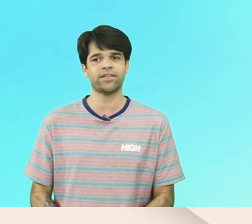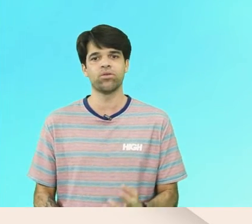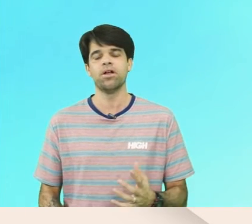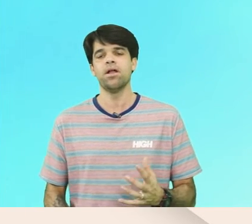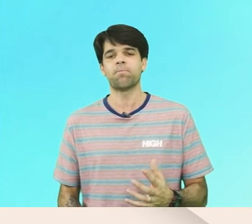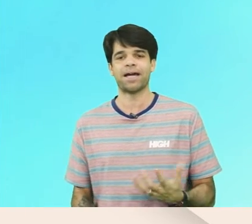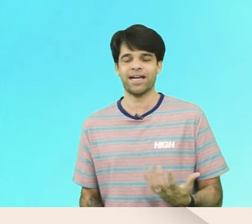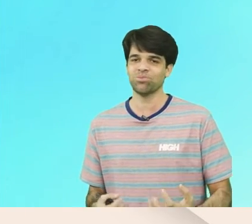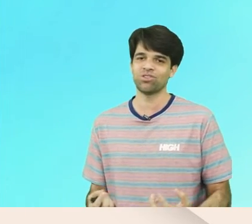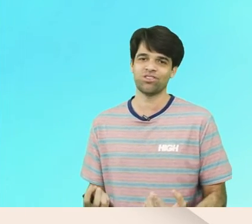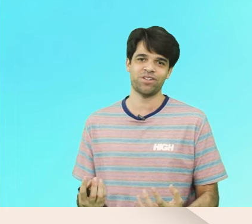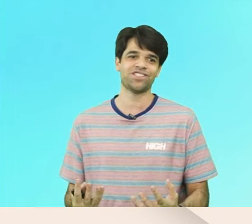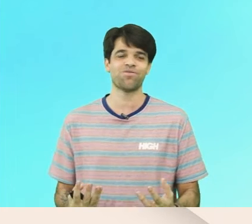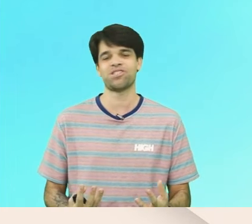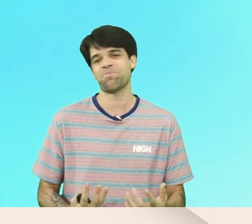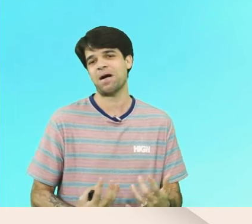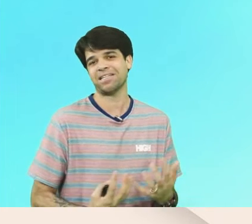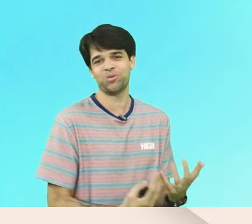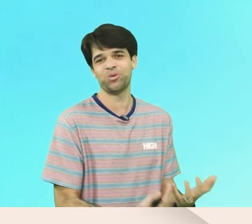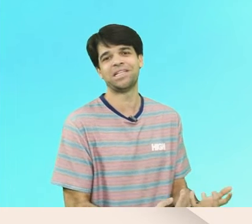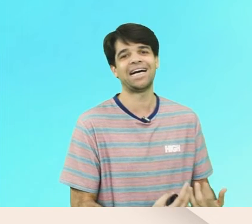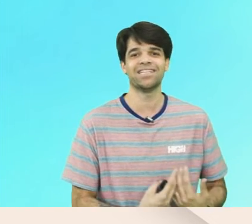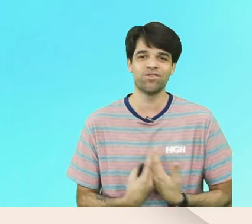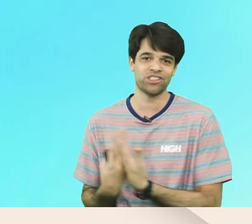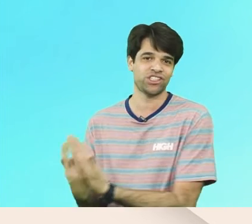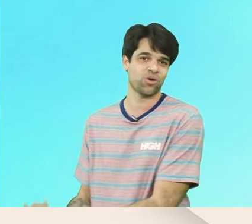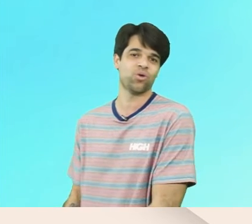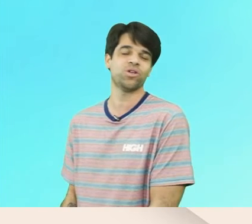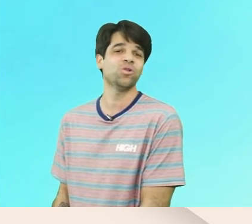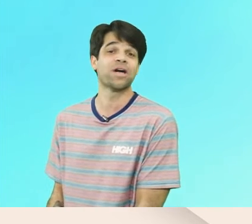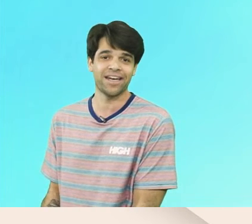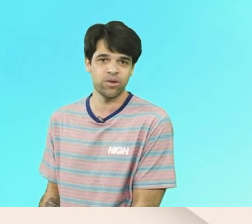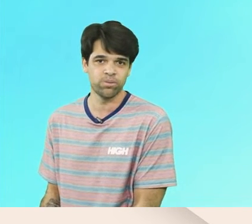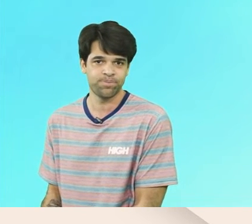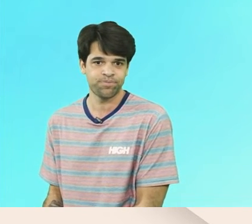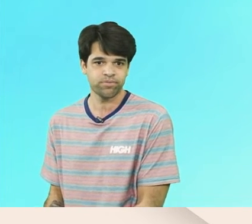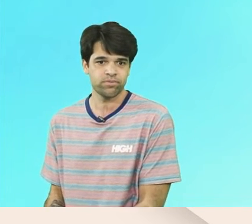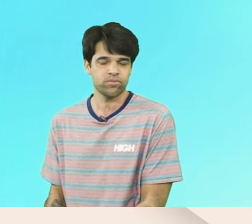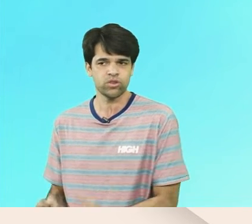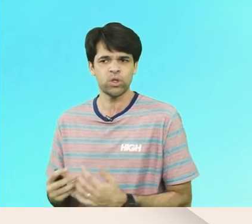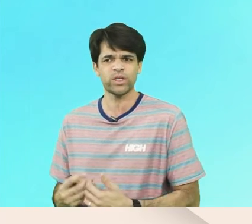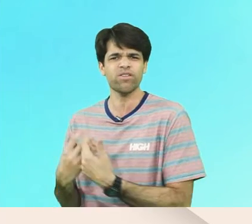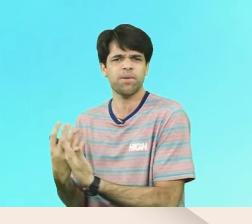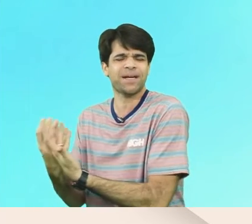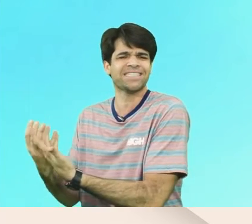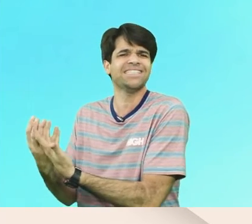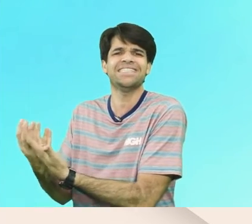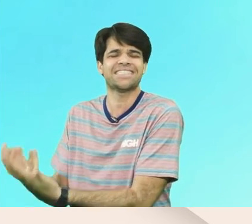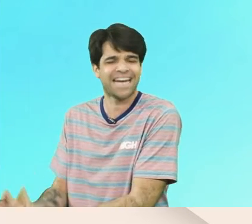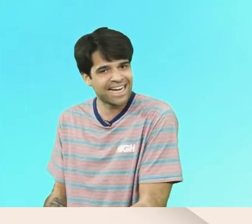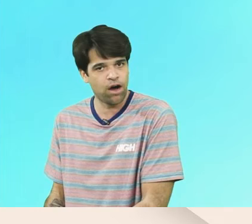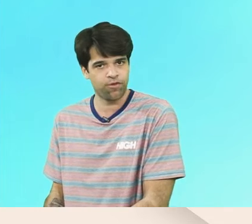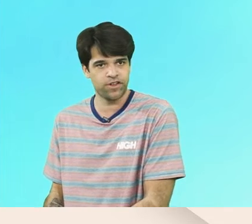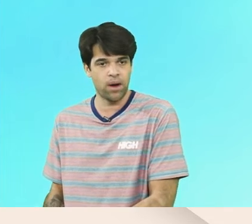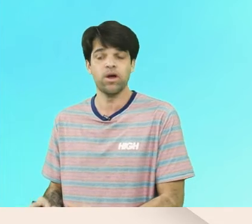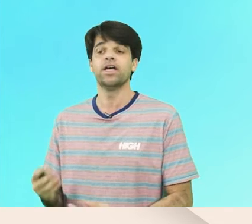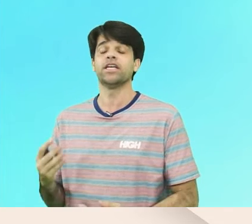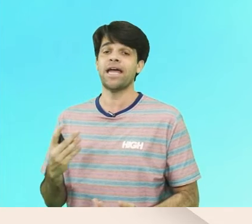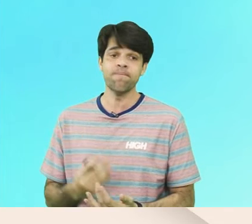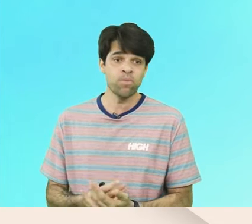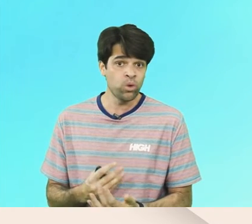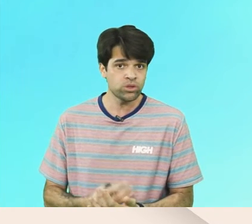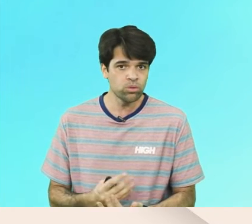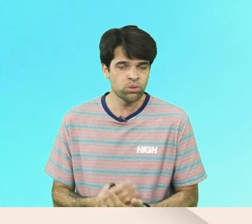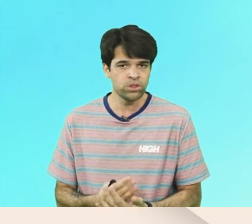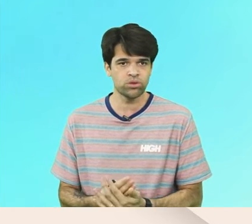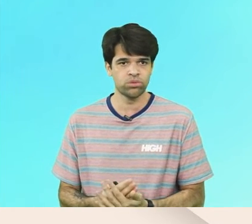desse projeto, parece muitas vezes que você partiu do nada e você chegou em lugar nenhum. O que você pretende entregar ao final?